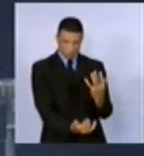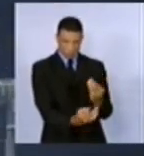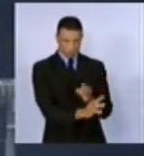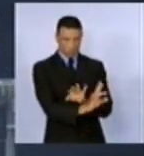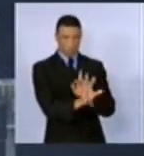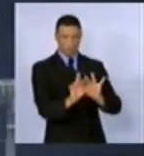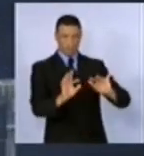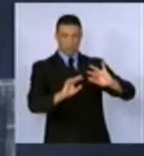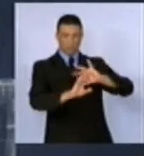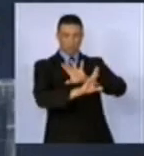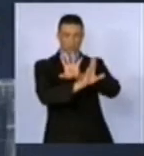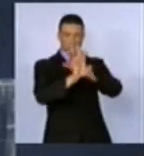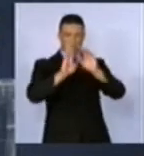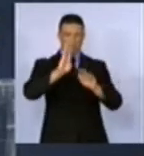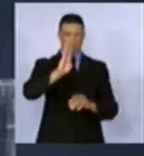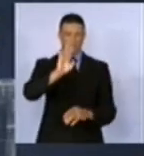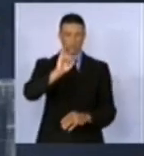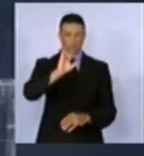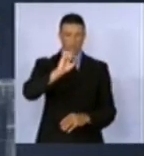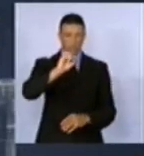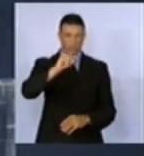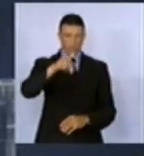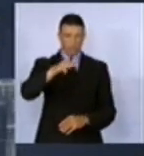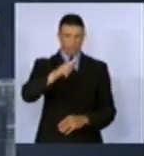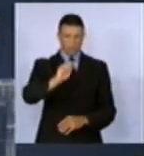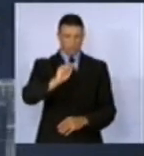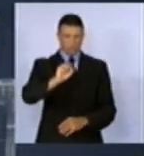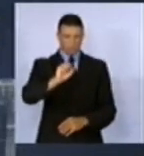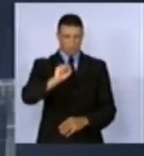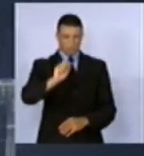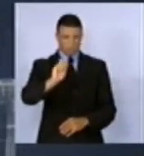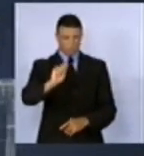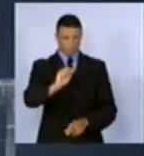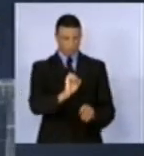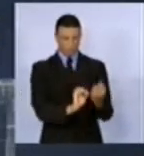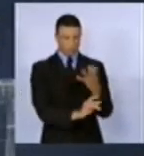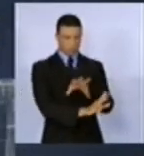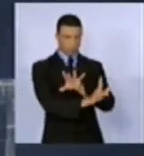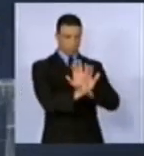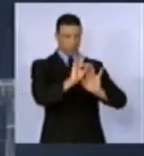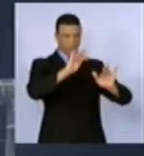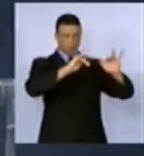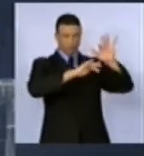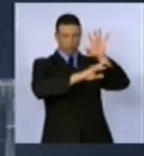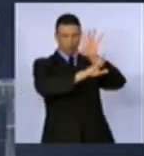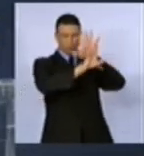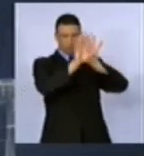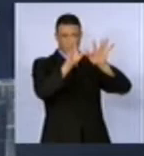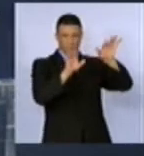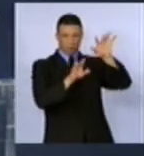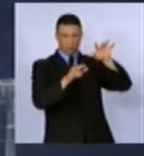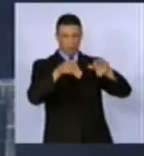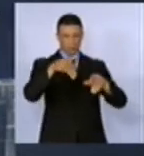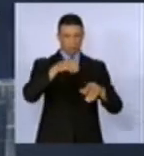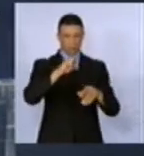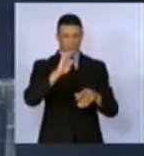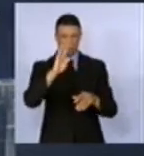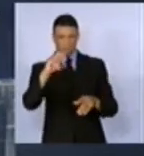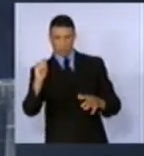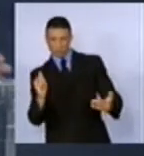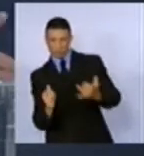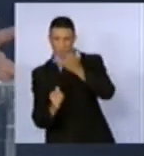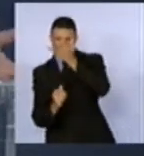da biomassa sofra decomposição anaeróbica e Jerry e gério e Jerry o metano